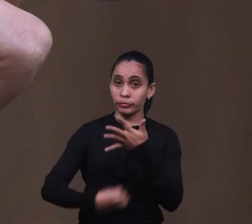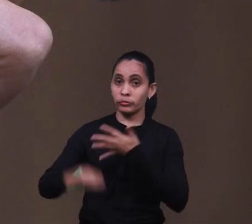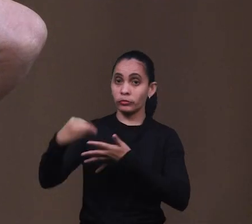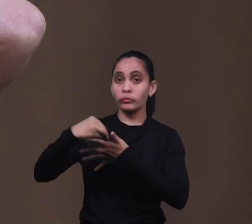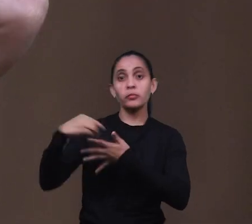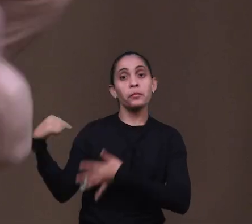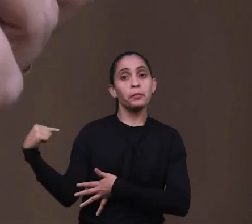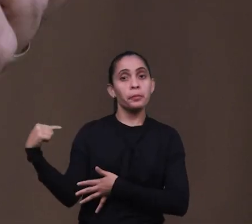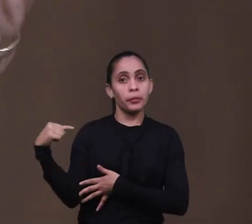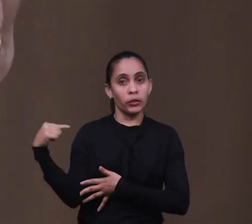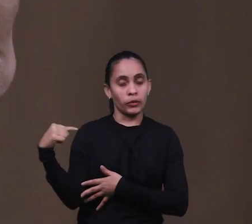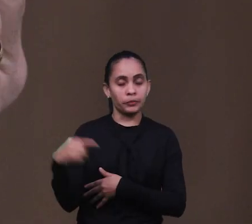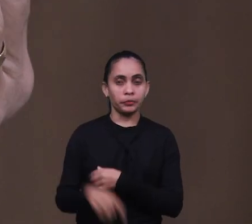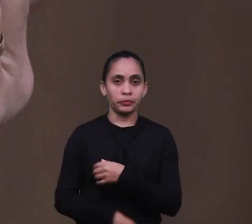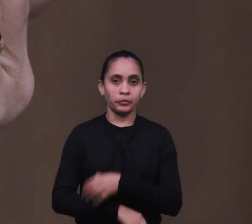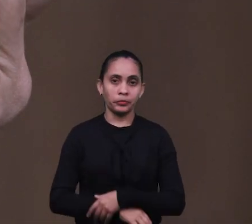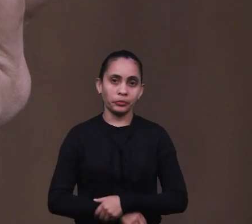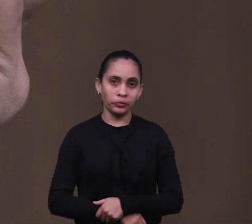acordes menores.